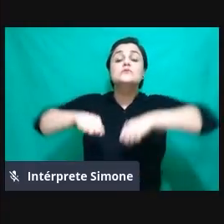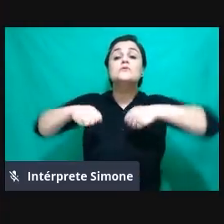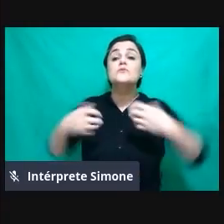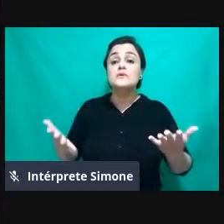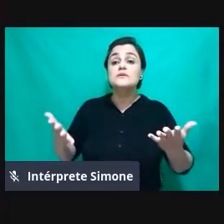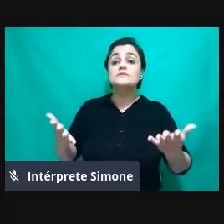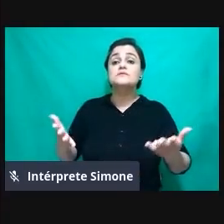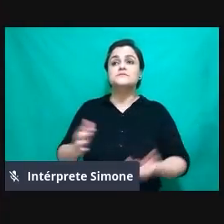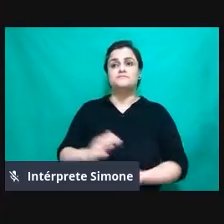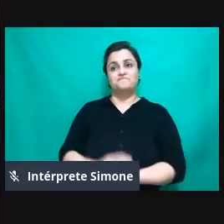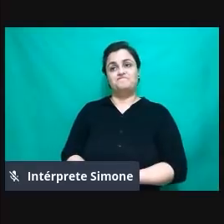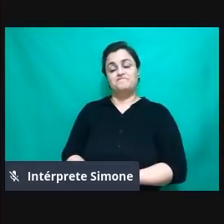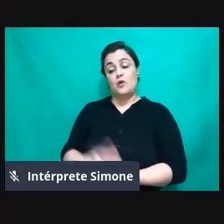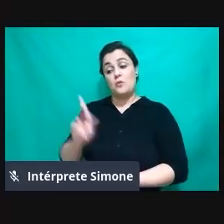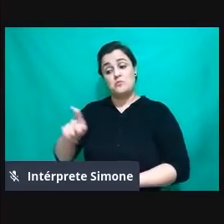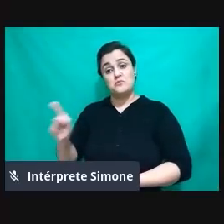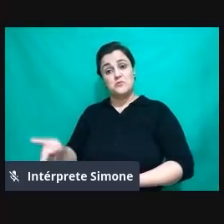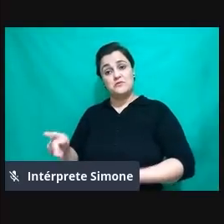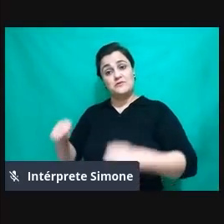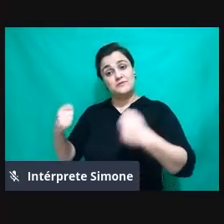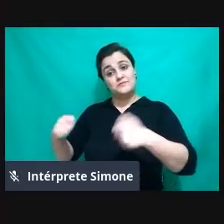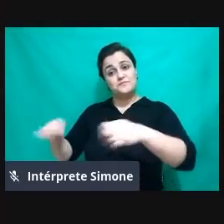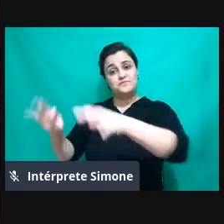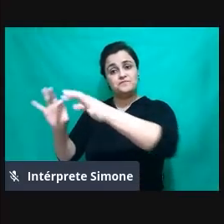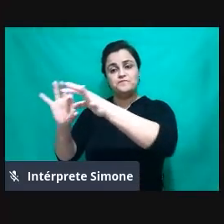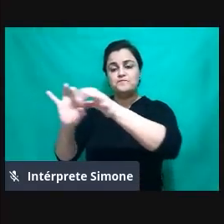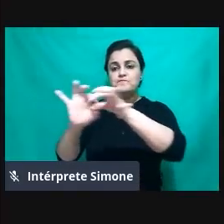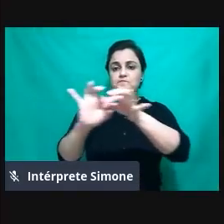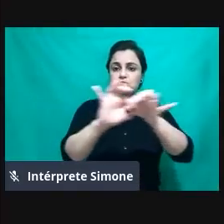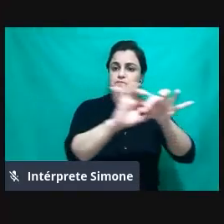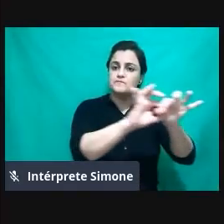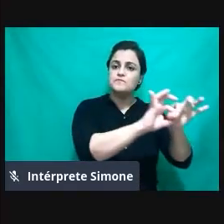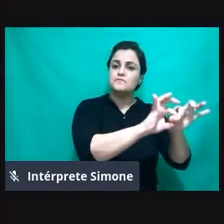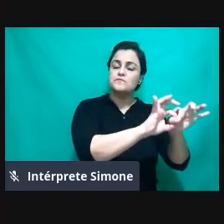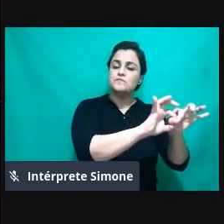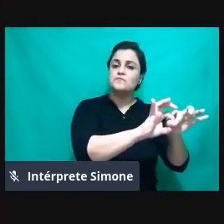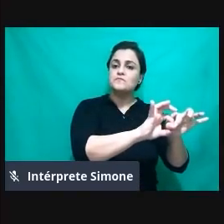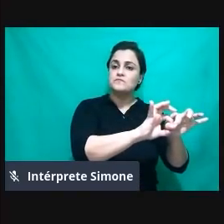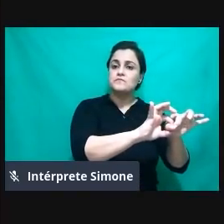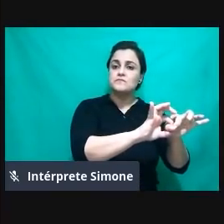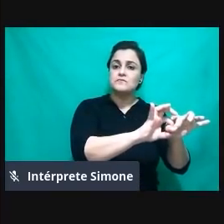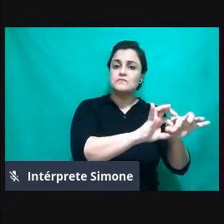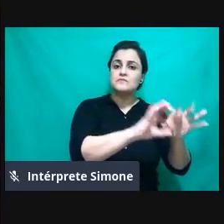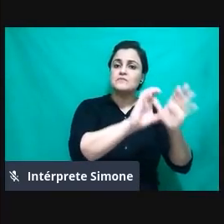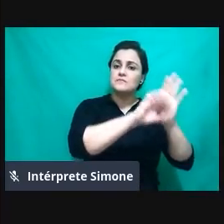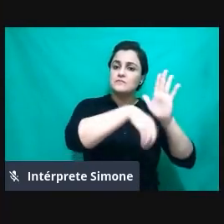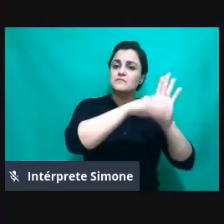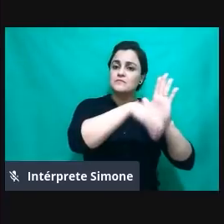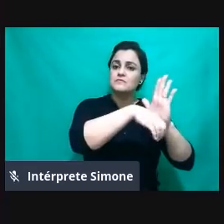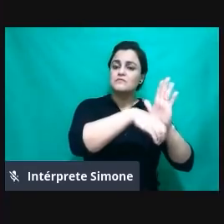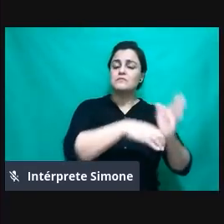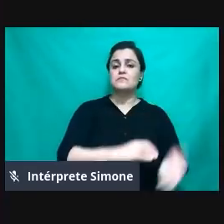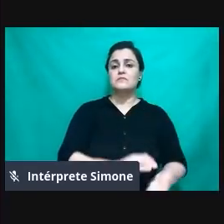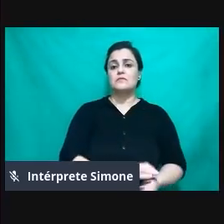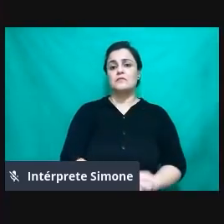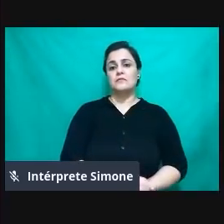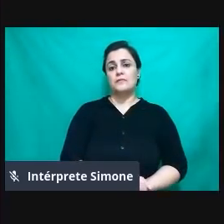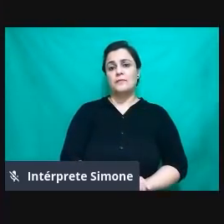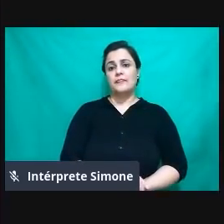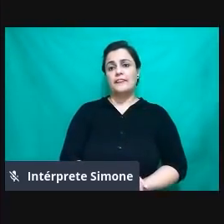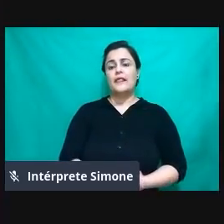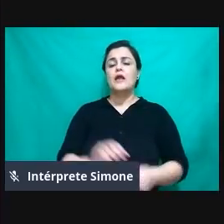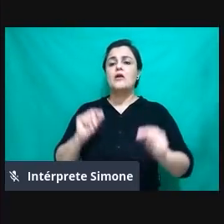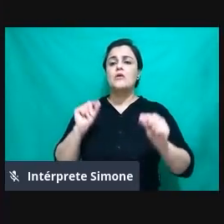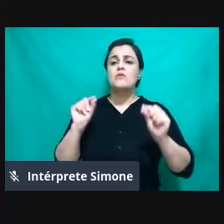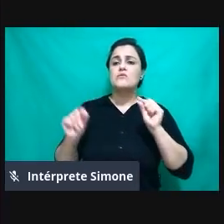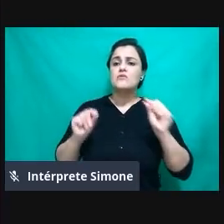gente fala no conceito lá que foi colocado, eu vou contextualizar, assim, o que vem a ser um